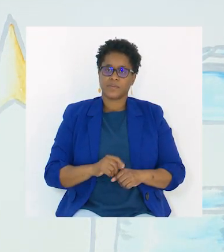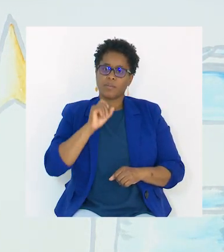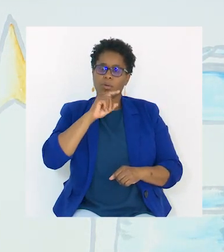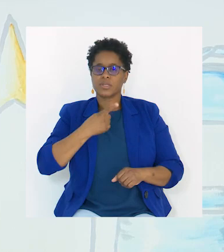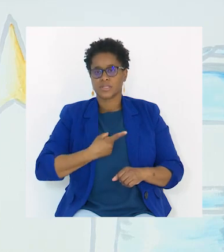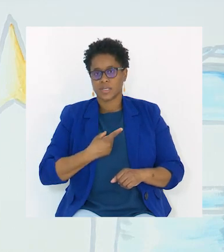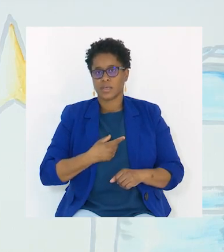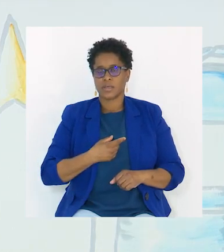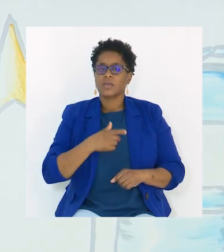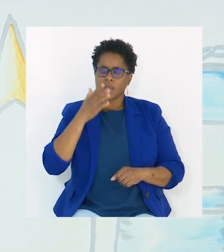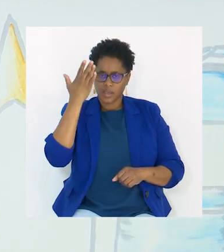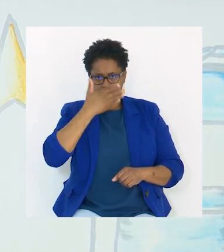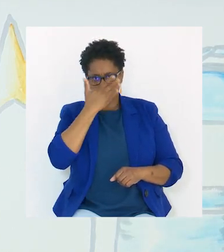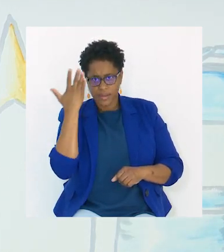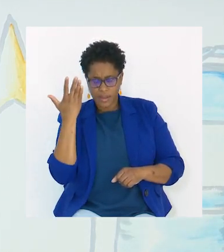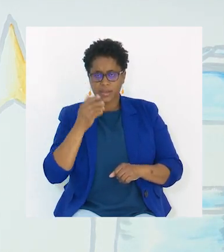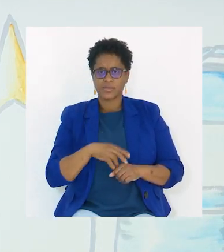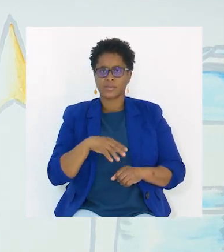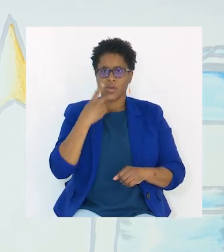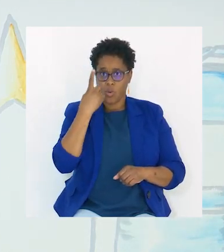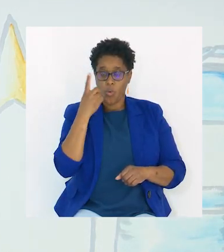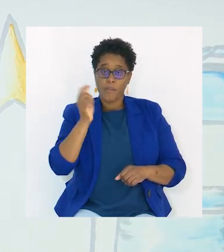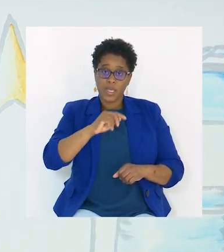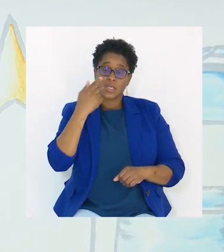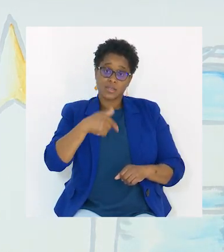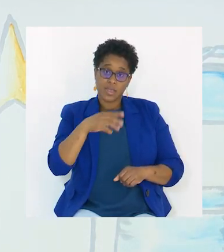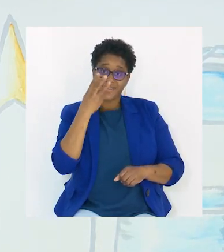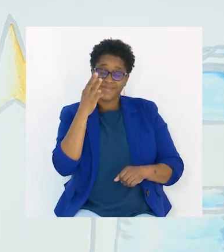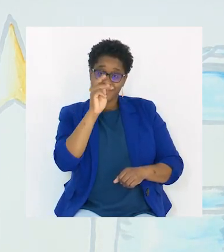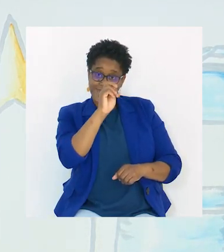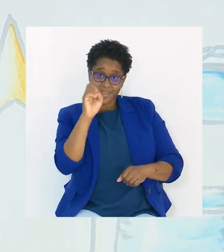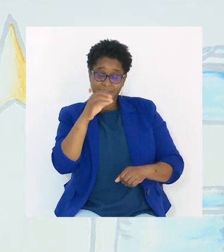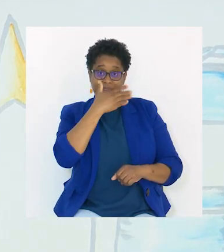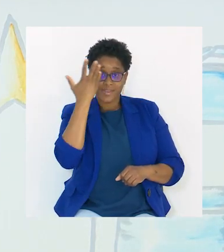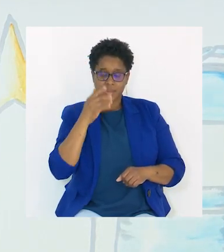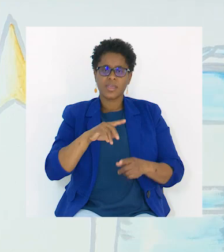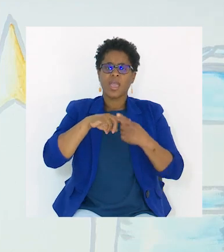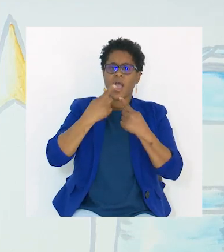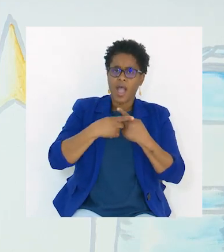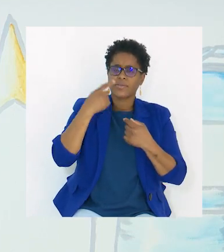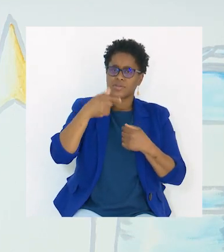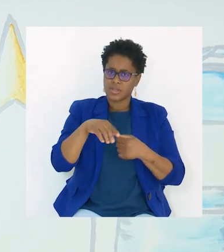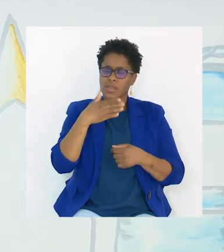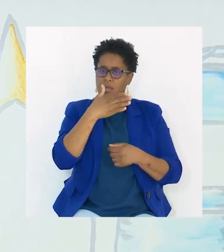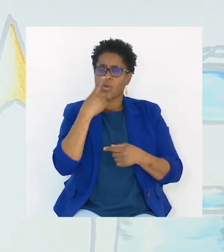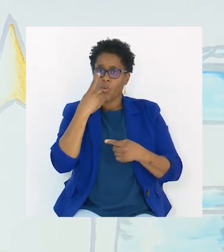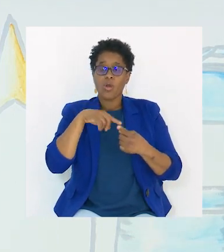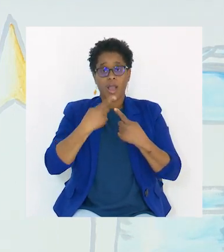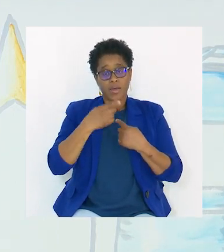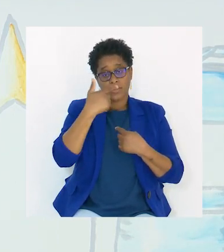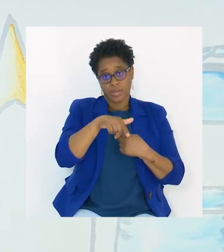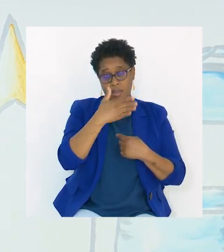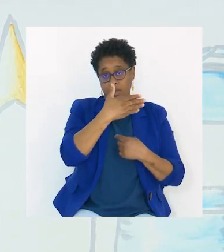pode ser dividido em dias. Um mês tem 30 dias. Anos. Um ano tem 12 meses.